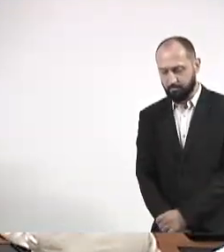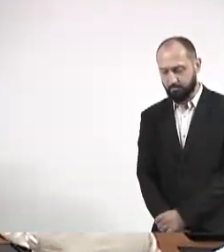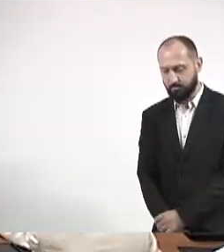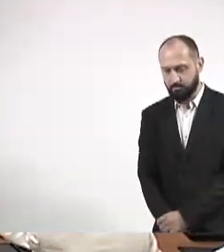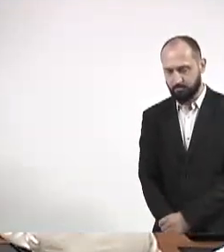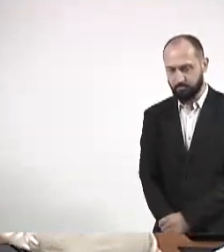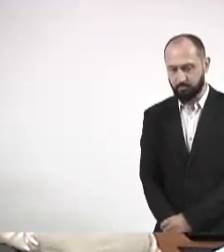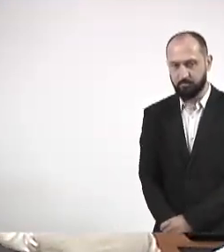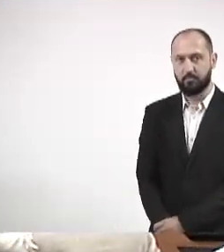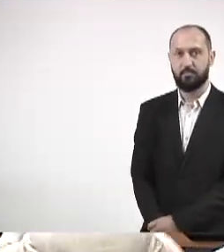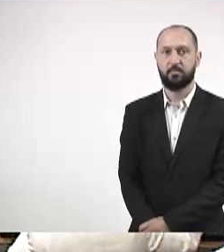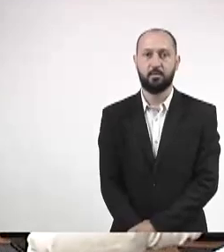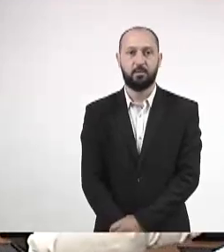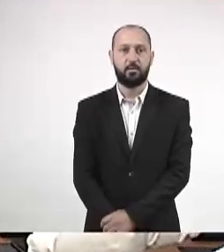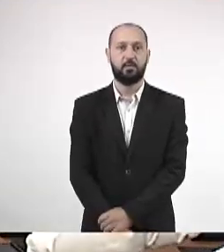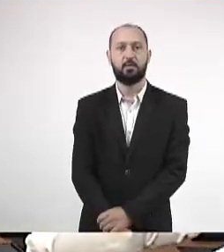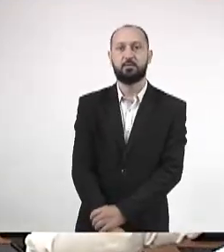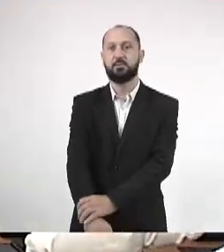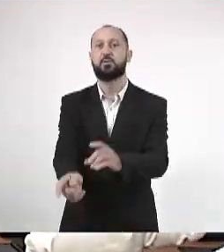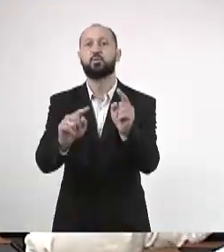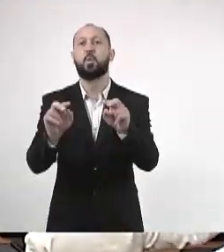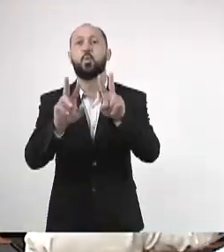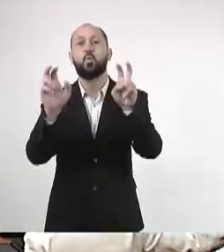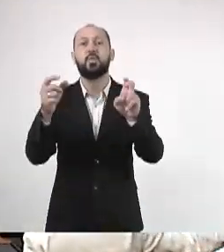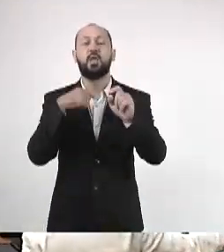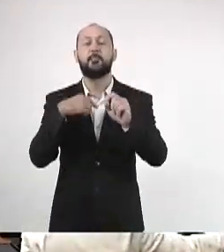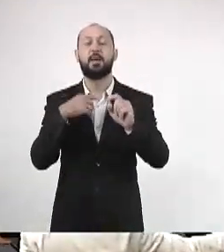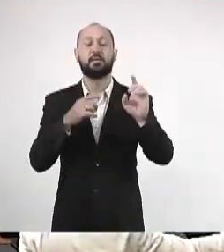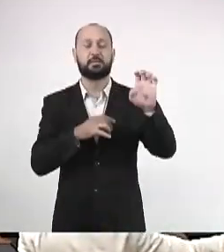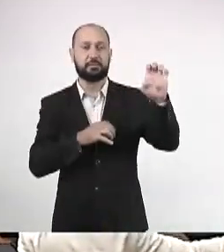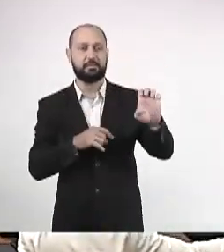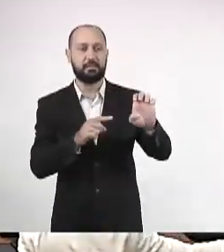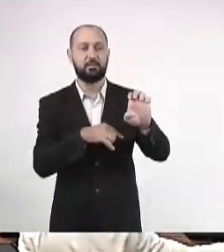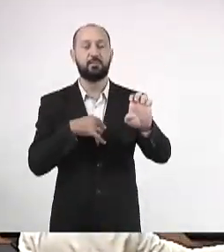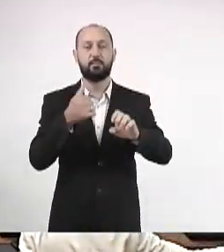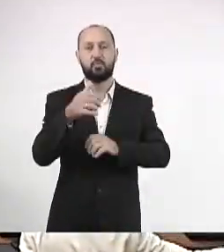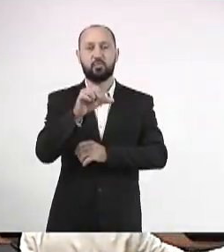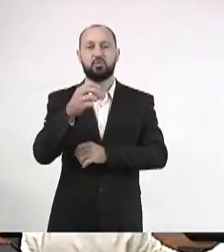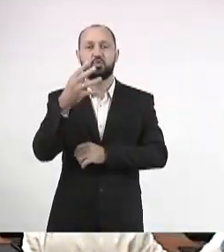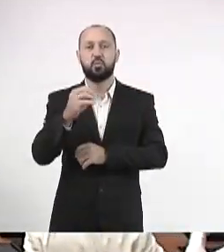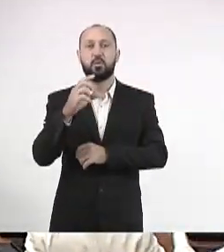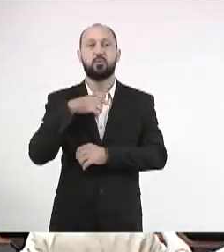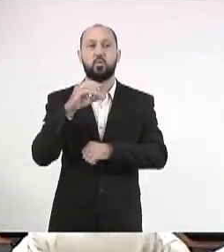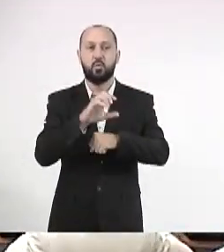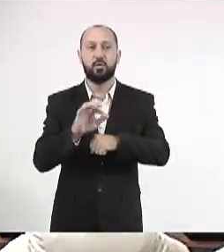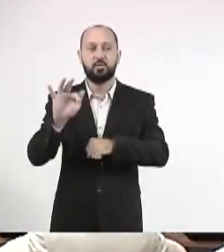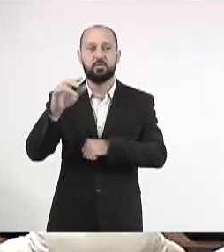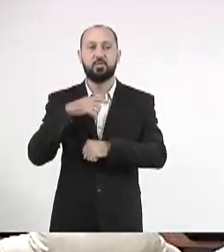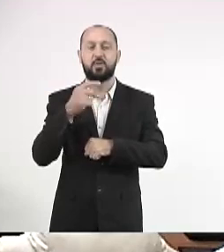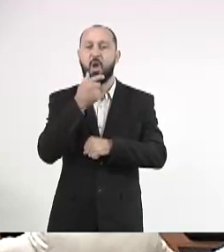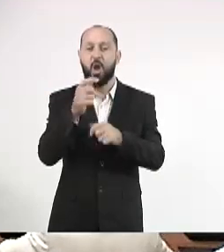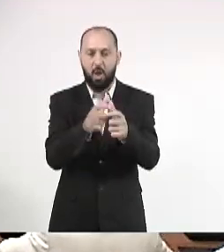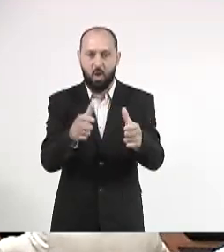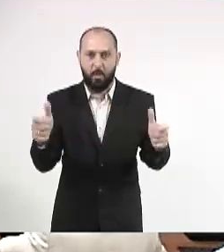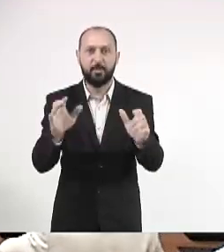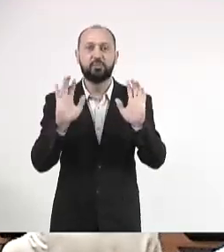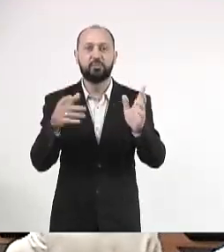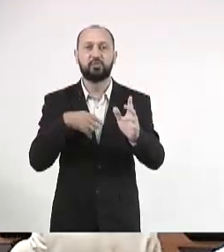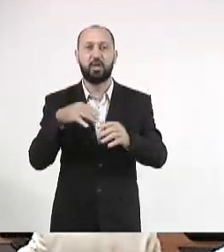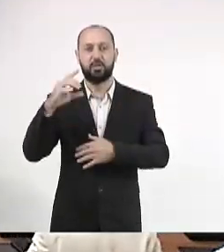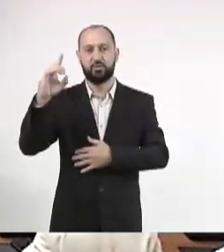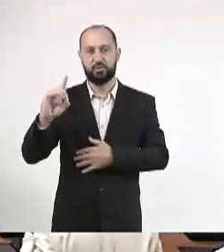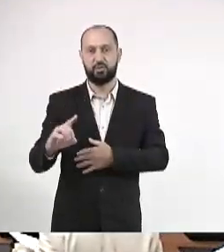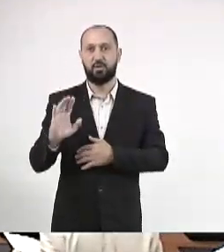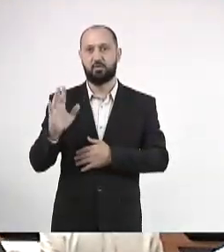que esse não é um tema da esquerda e que em 1940, quando a lei foi aprovada, o Congresso já era formado por uma maioria de homens da